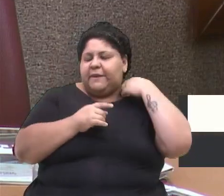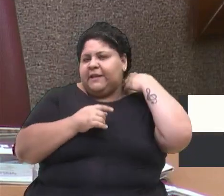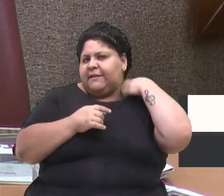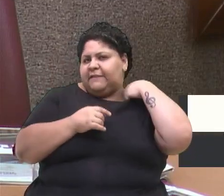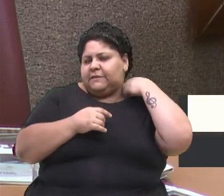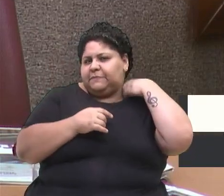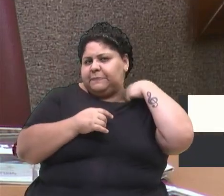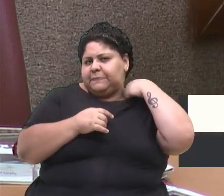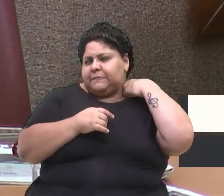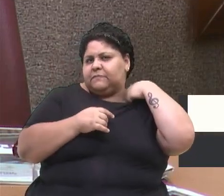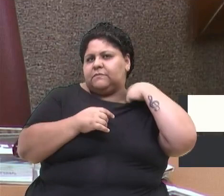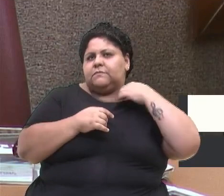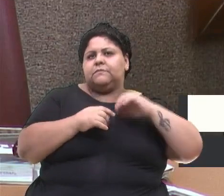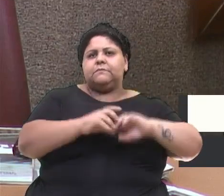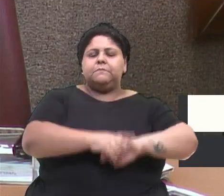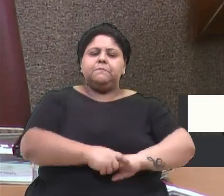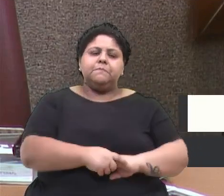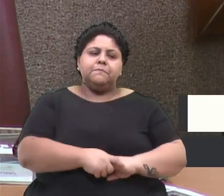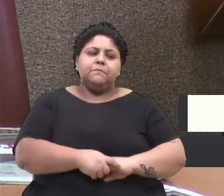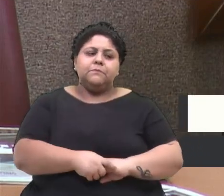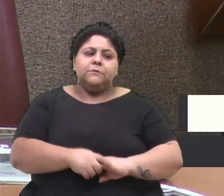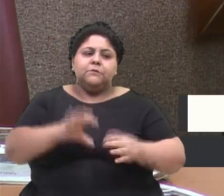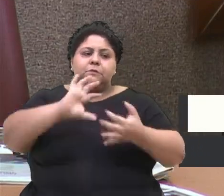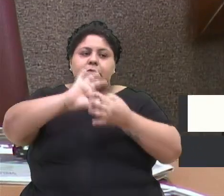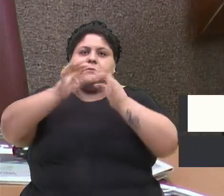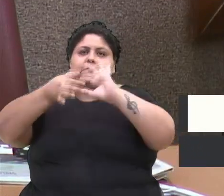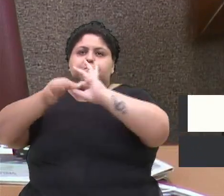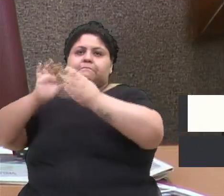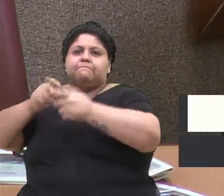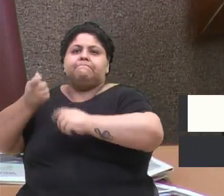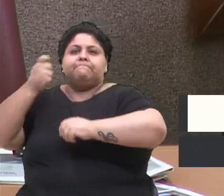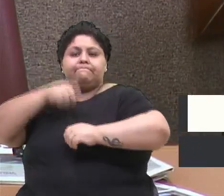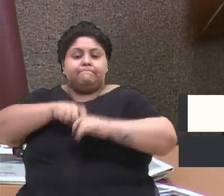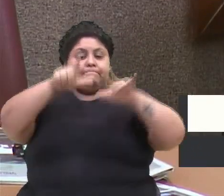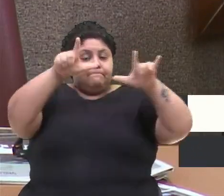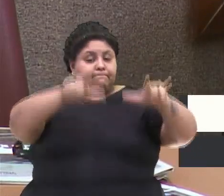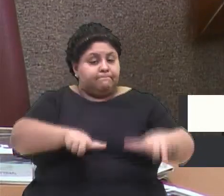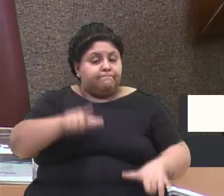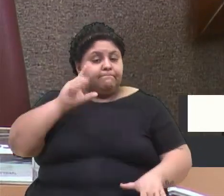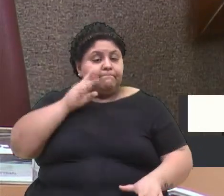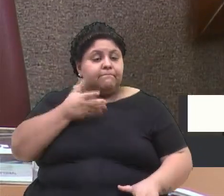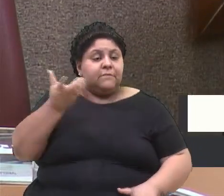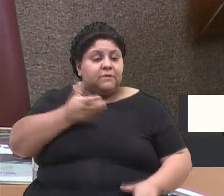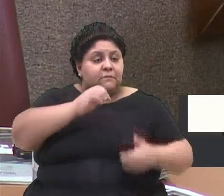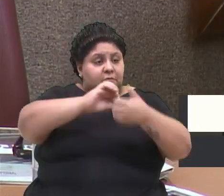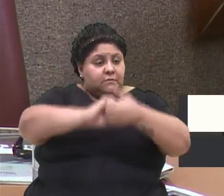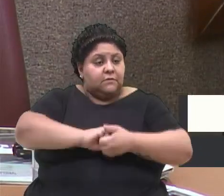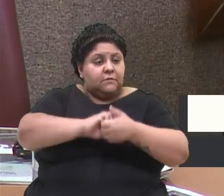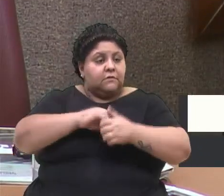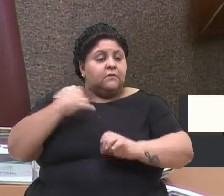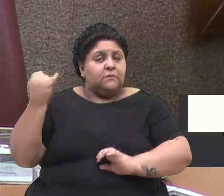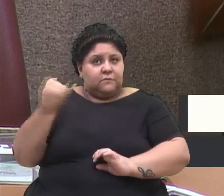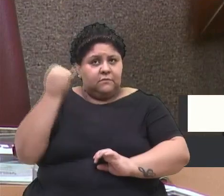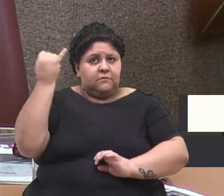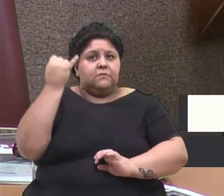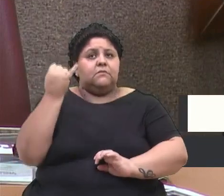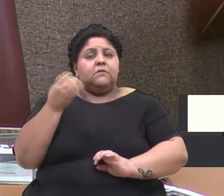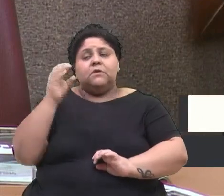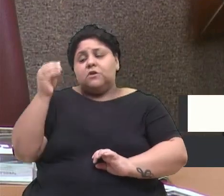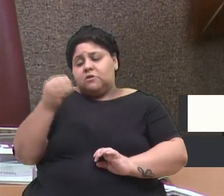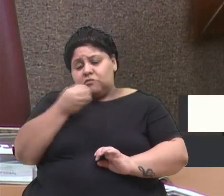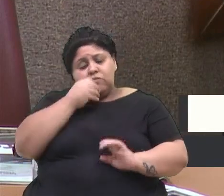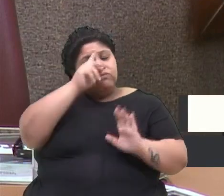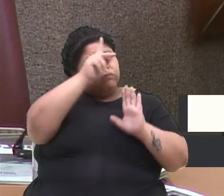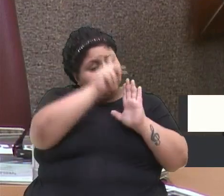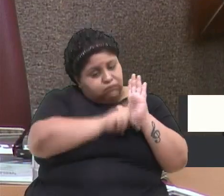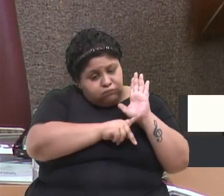mais tenhamos adeptos. Precisamos de espaço para que isso aconteça. Então, quero lhe cumprimentar porque é importante isso. E, realmente, projetos